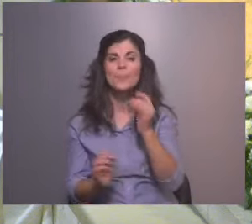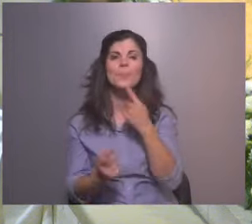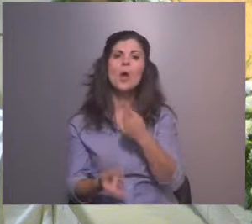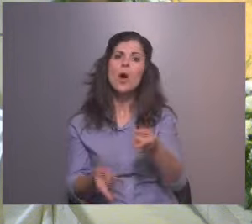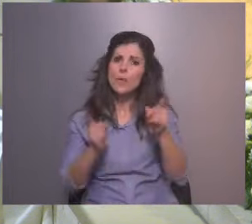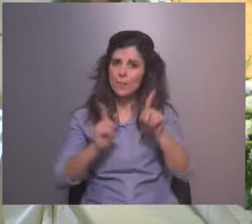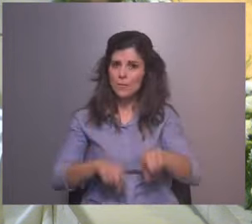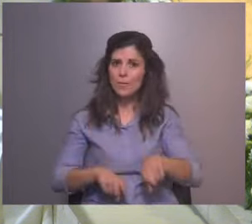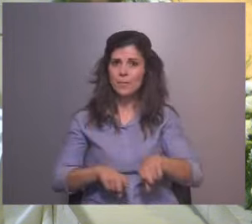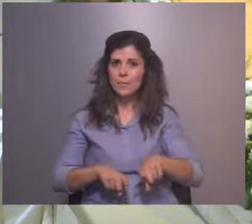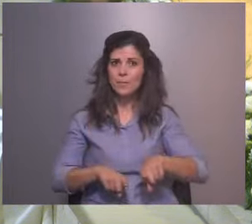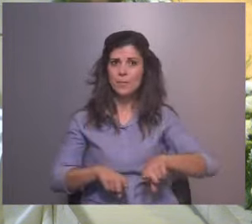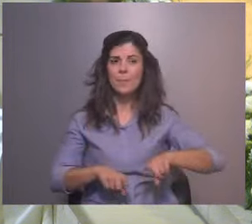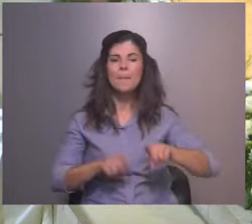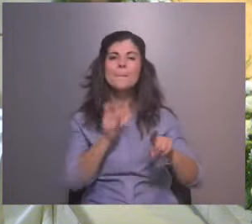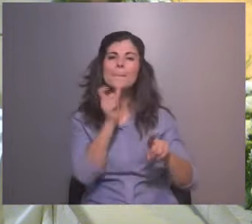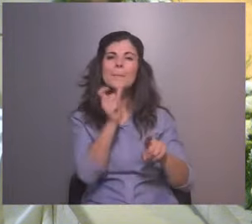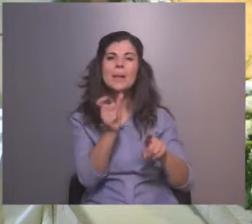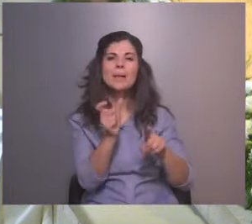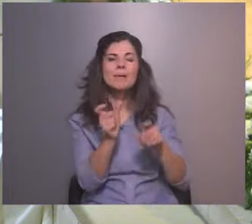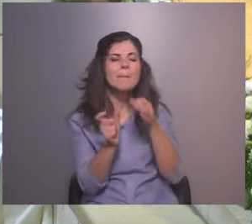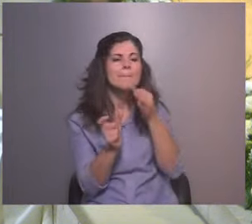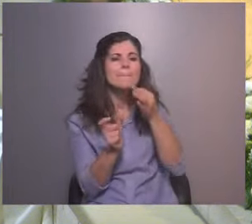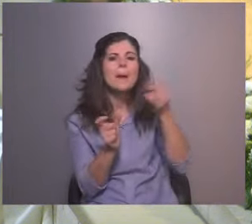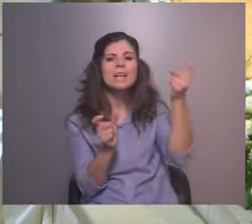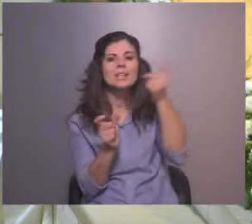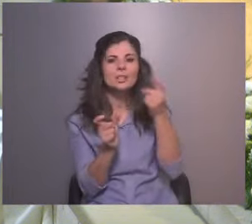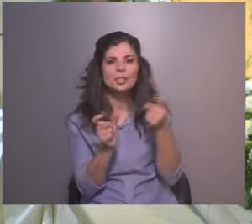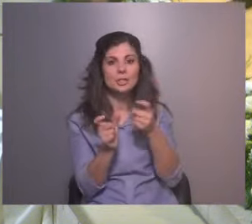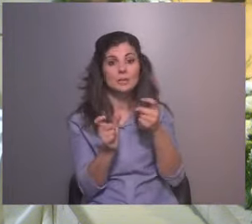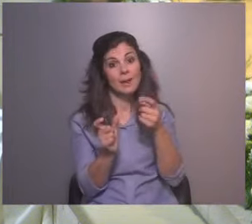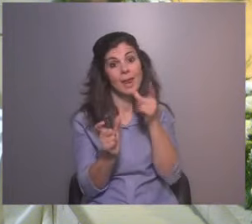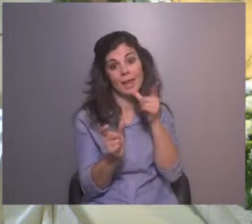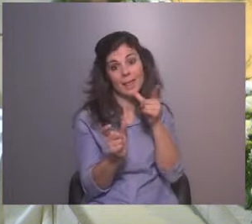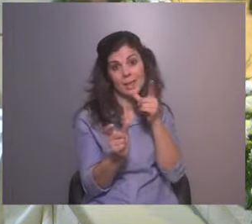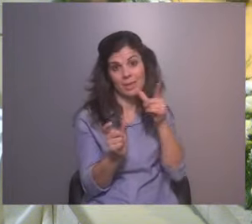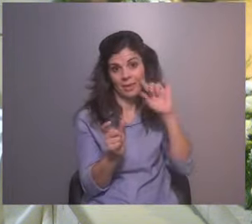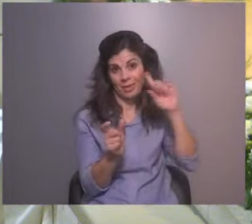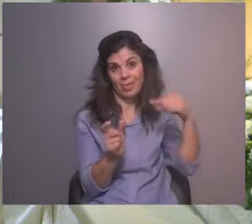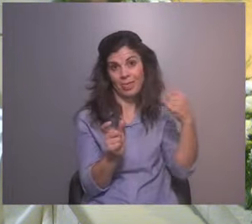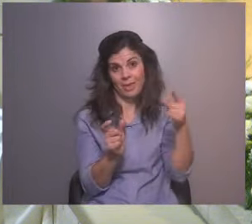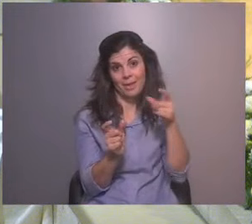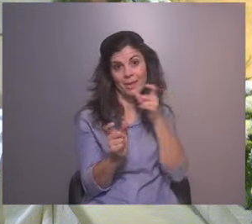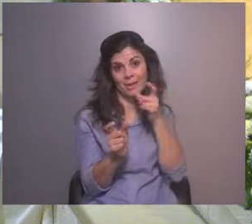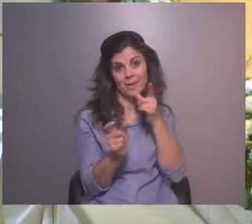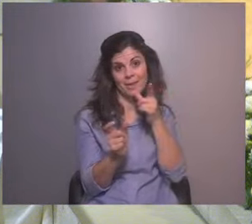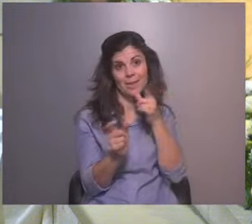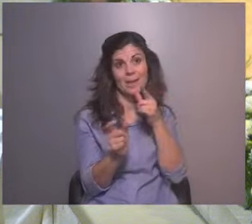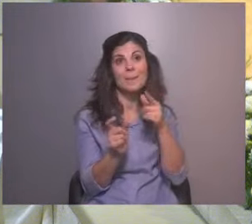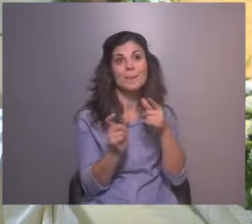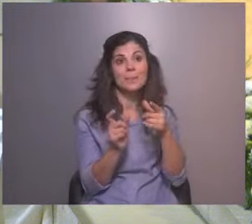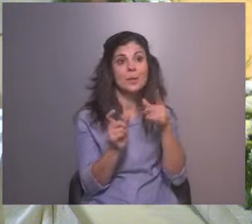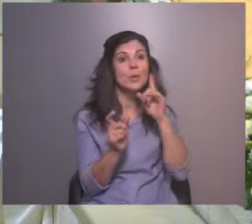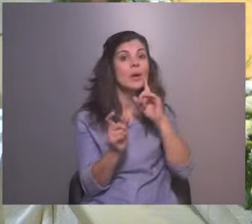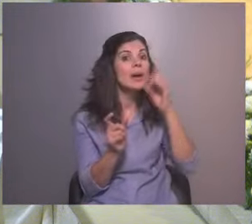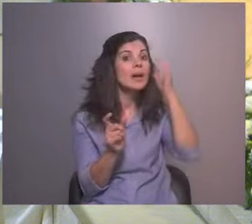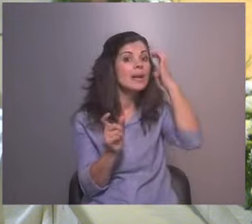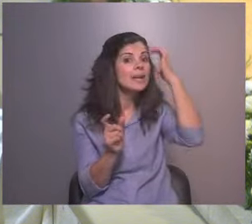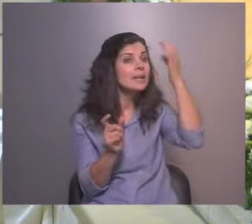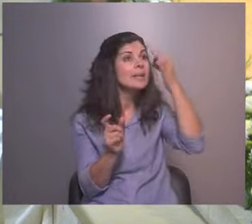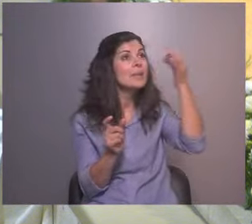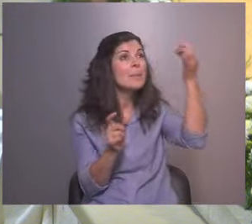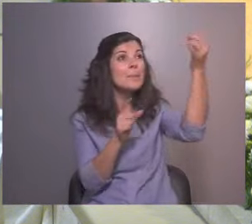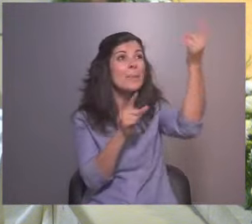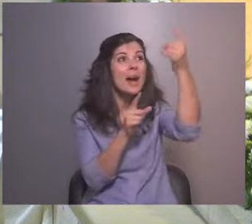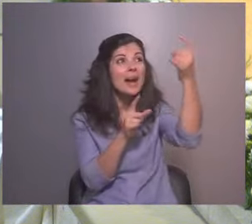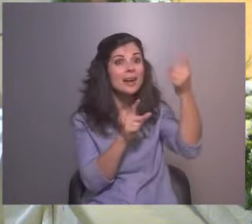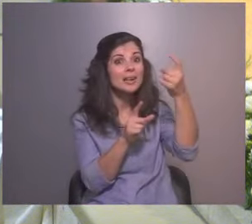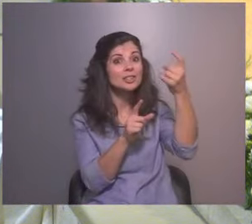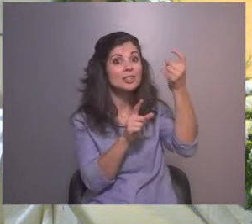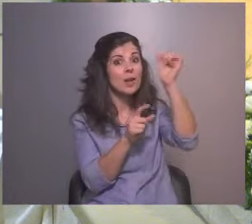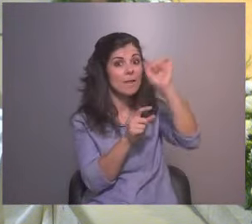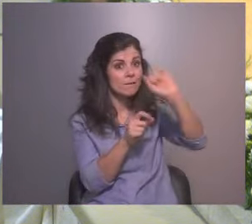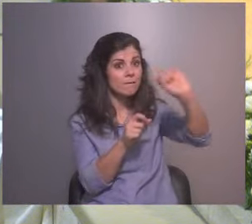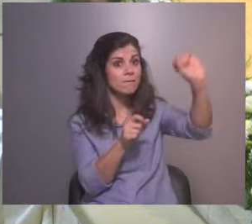Regina. Da nobis pacem.